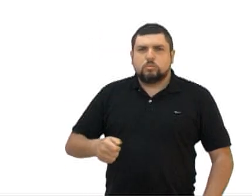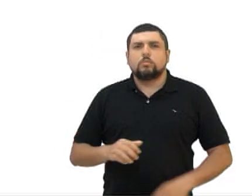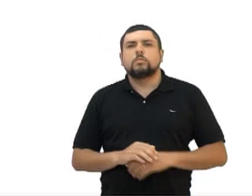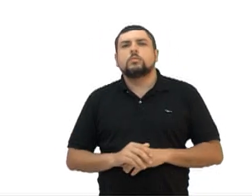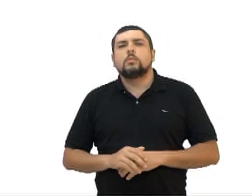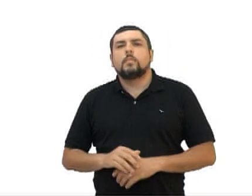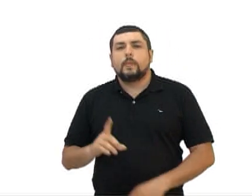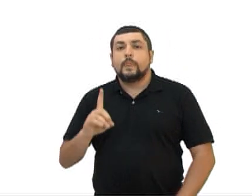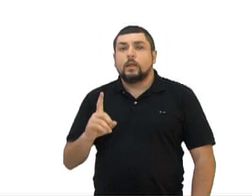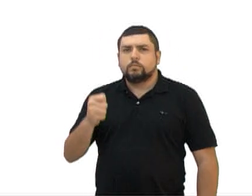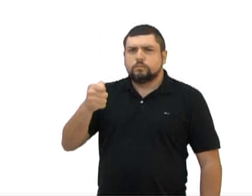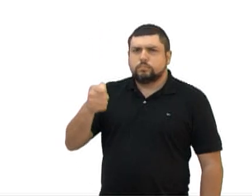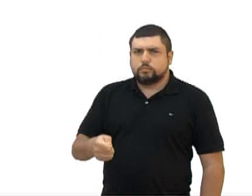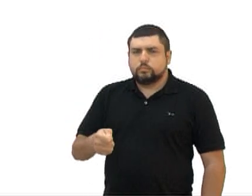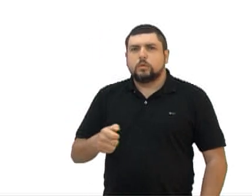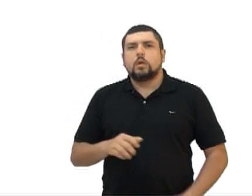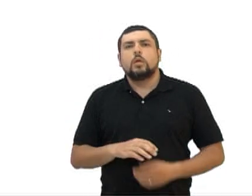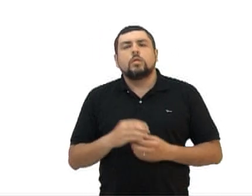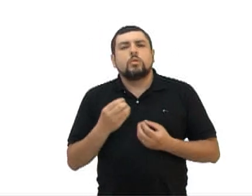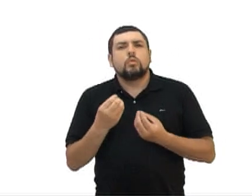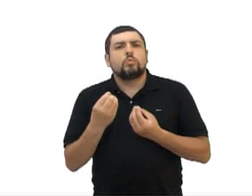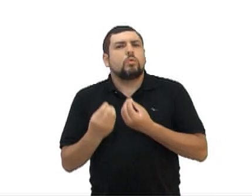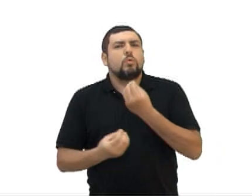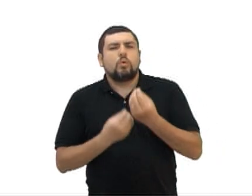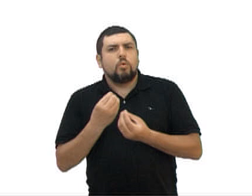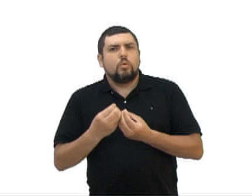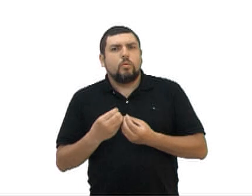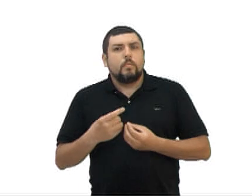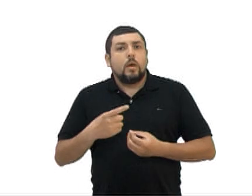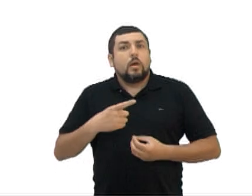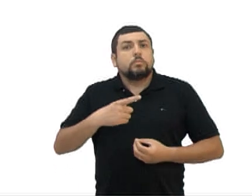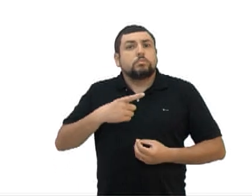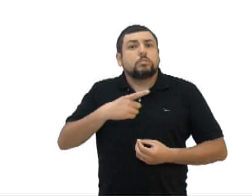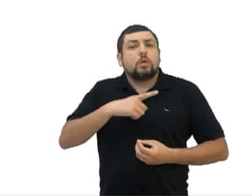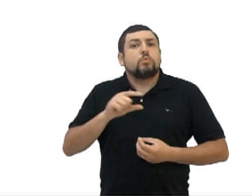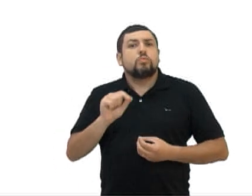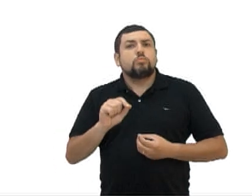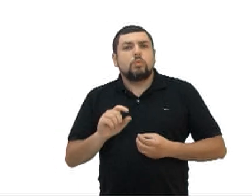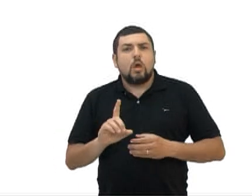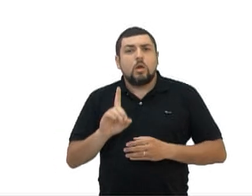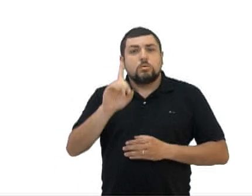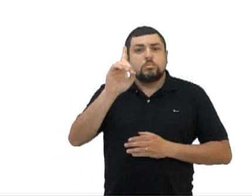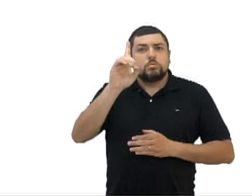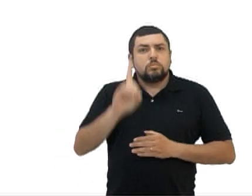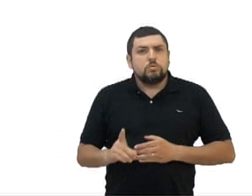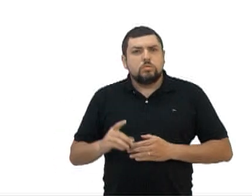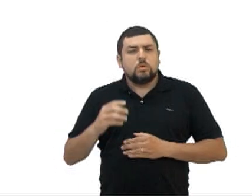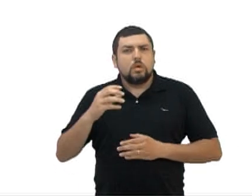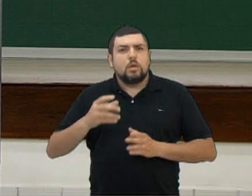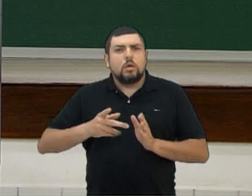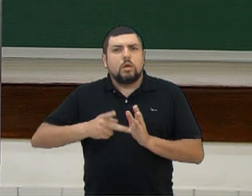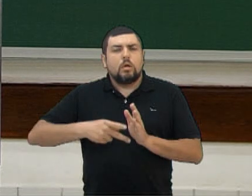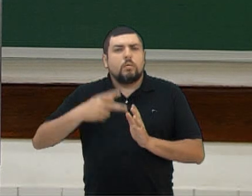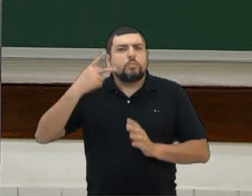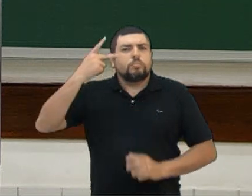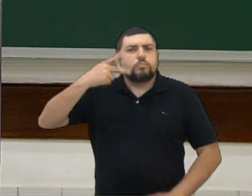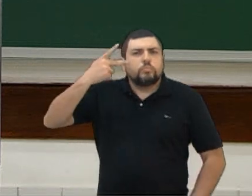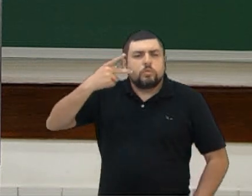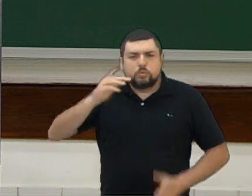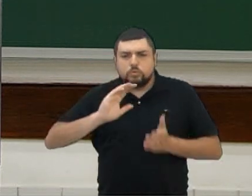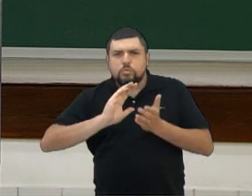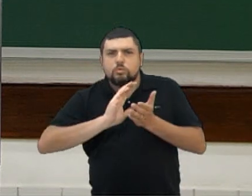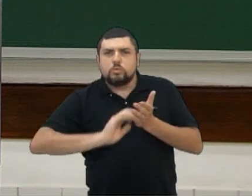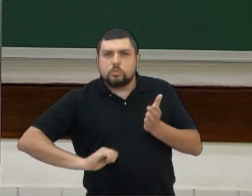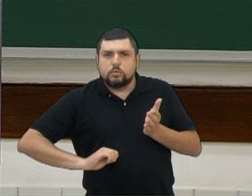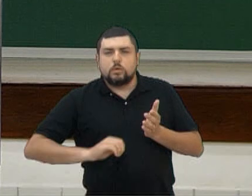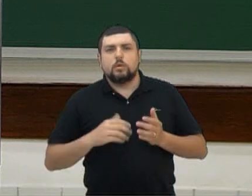de ditadura, ele é um período que é marcado pelo cerceamento dos direitos políticos. Então, os direitos políticos da população vão